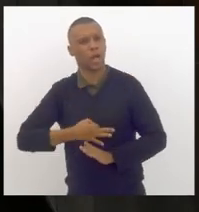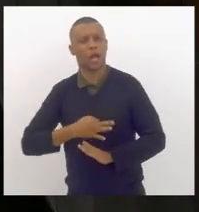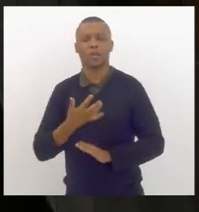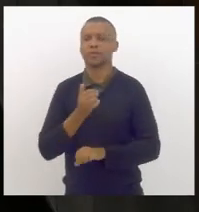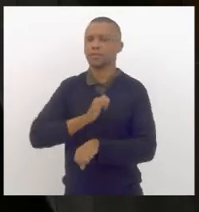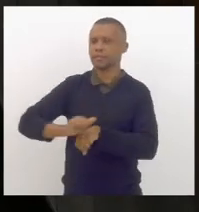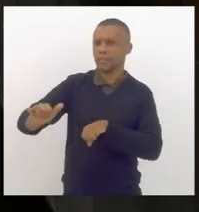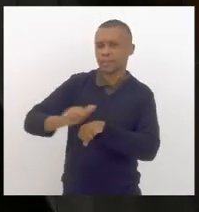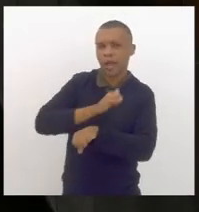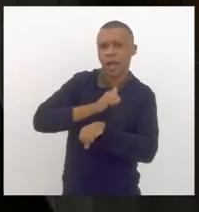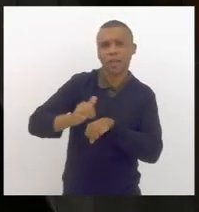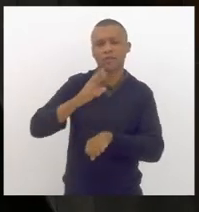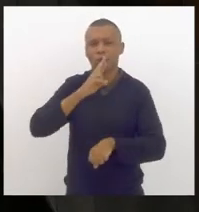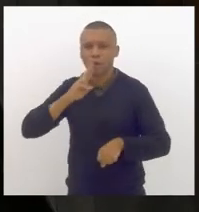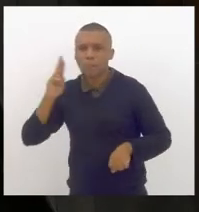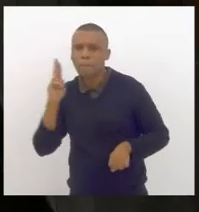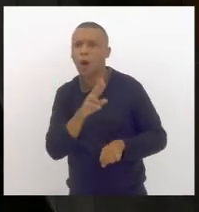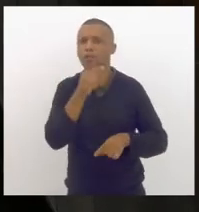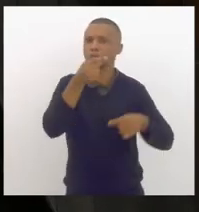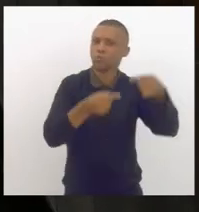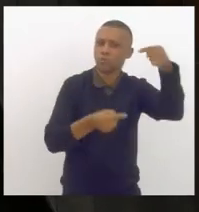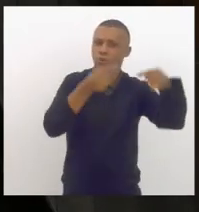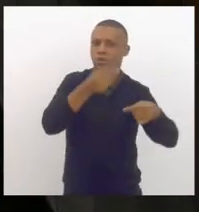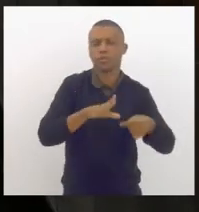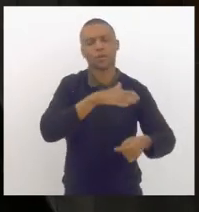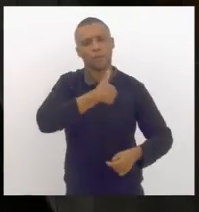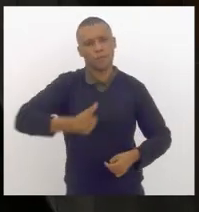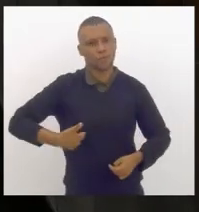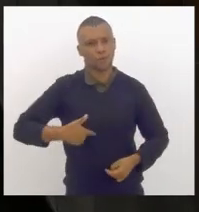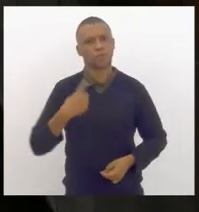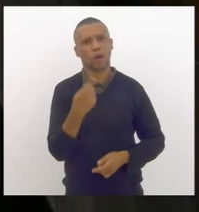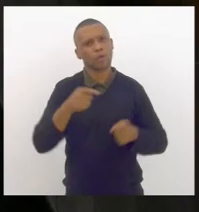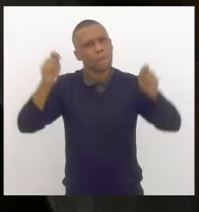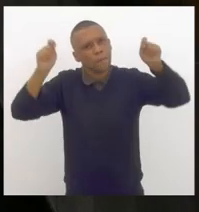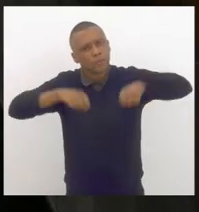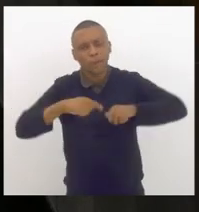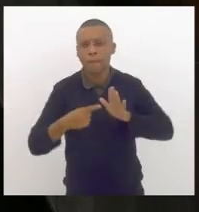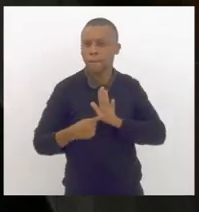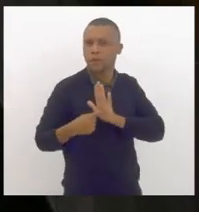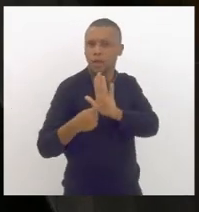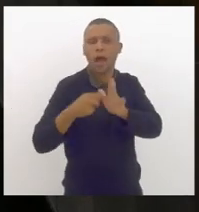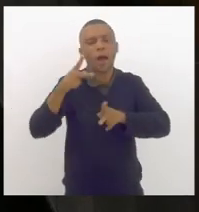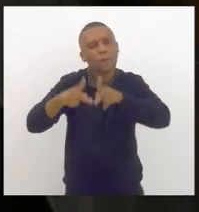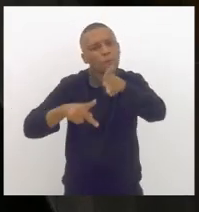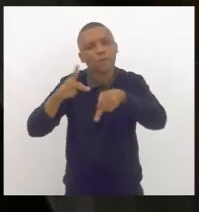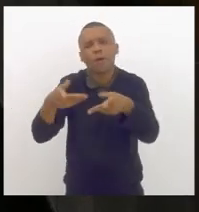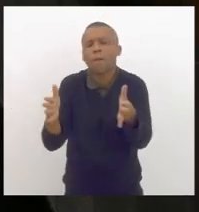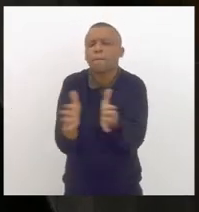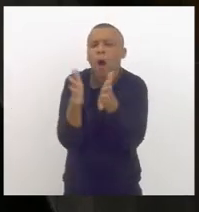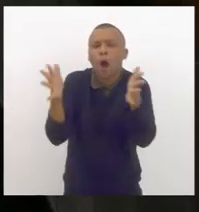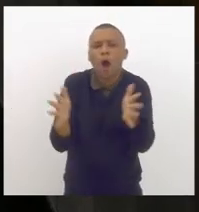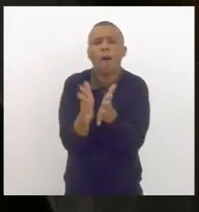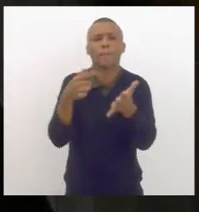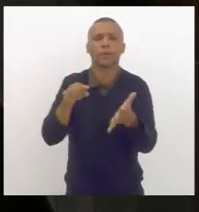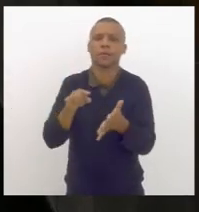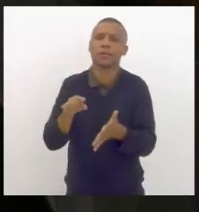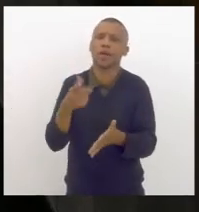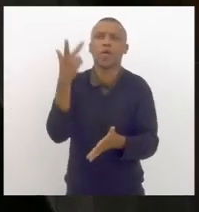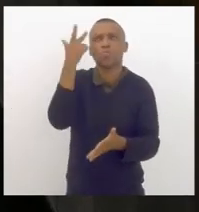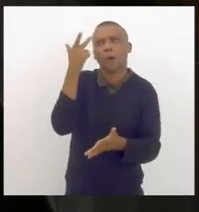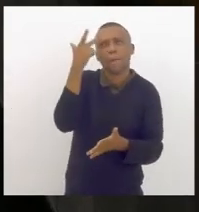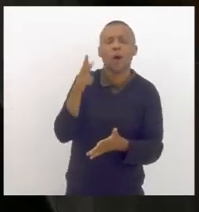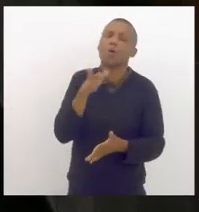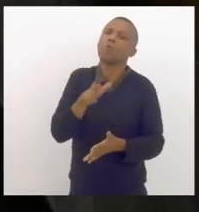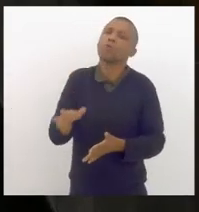mais respostas em termos de políticas públicas pudermos oferecer à população mais pobre, à população mais desfavorecida, porque não é normal, Luiz Paulo, que